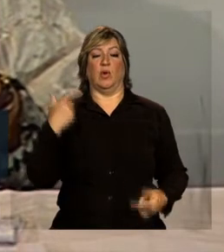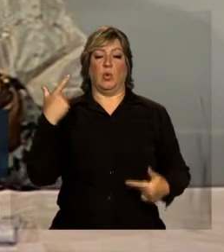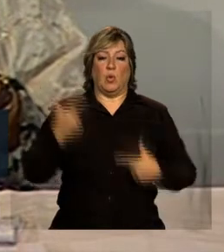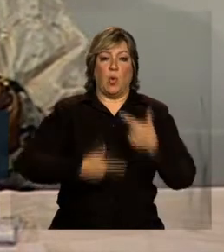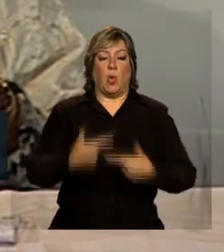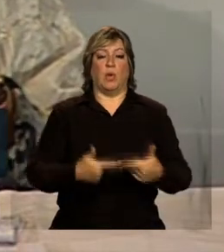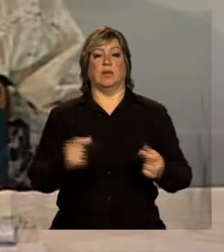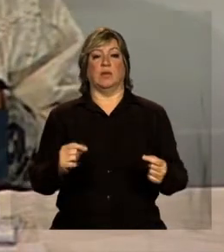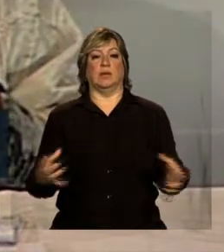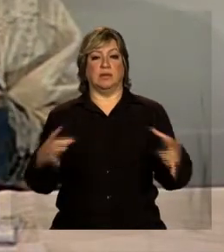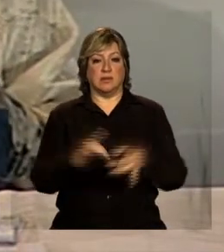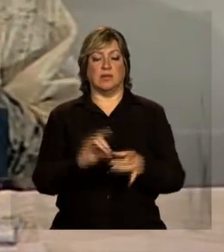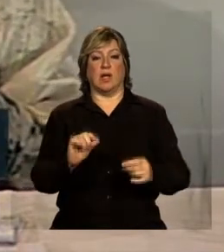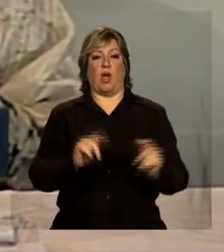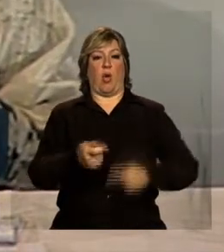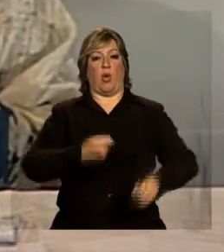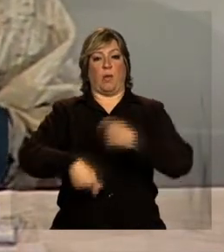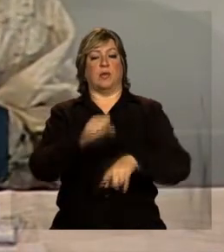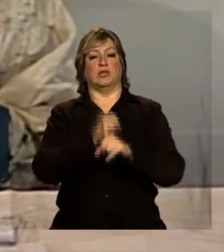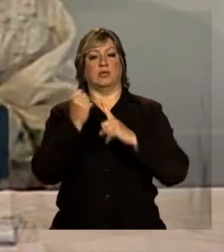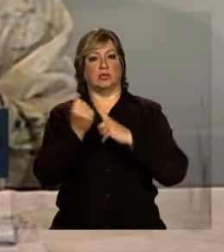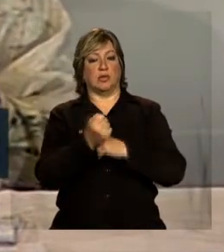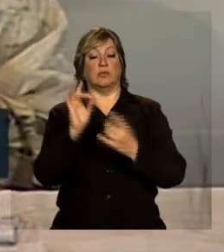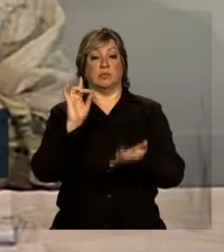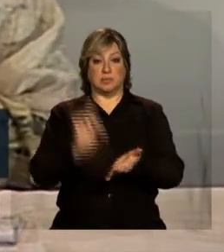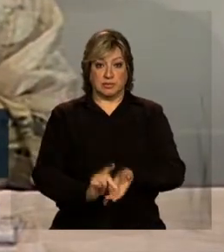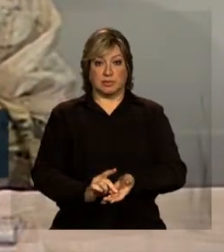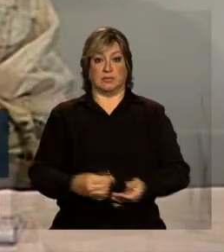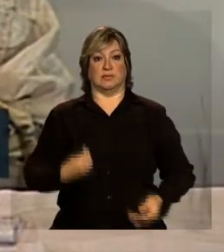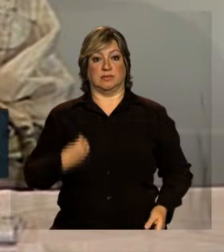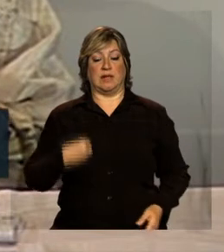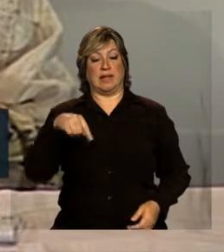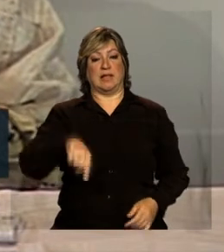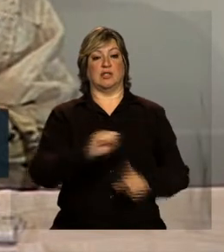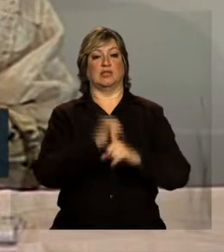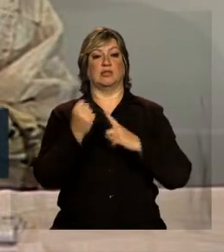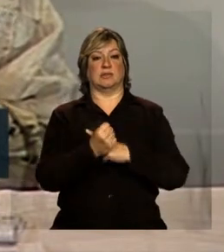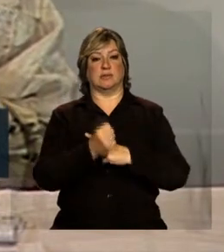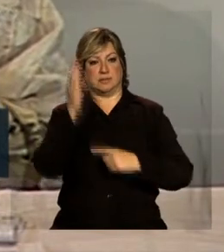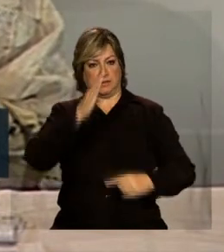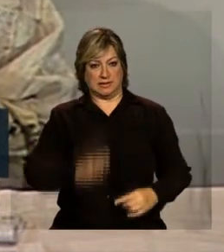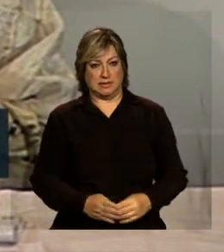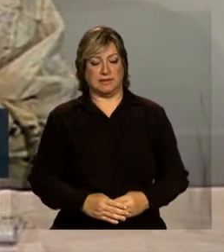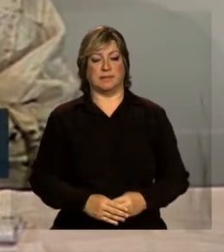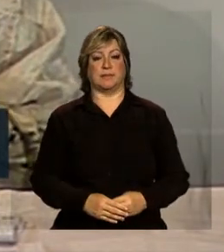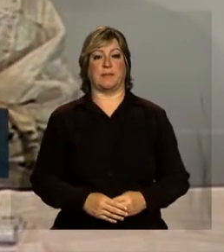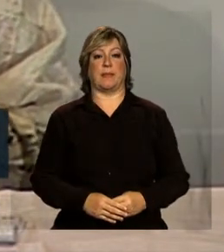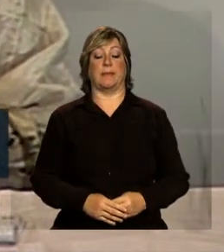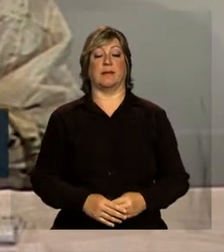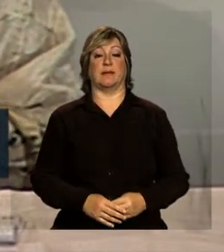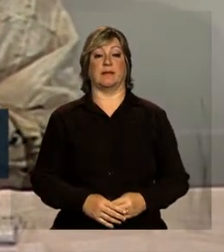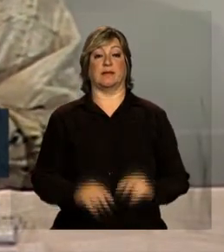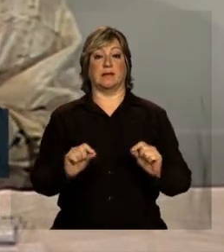por inserção econômica e social efetiva na sociedade brasileira. E eu